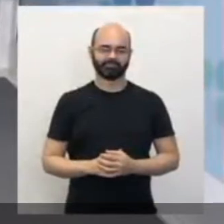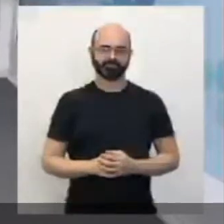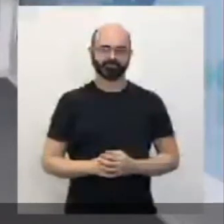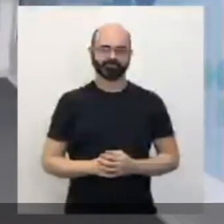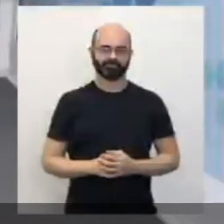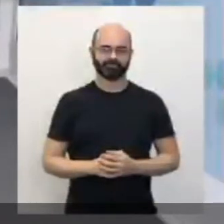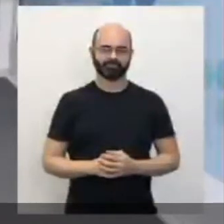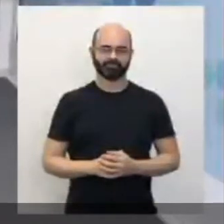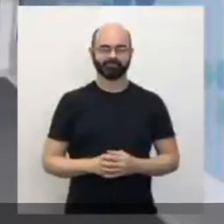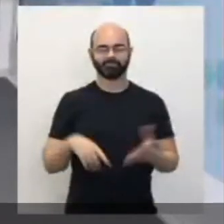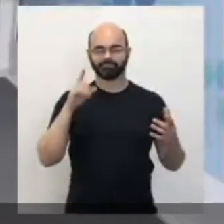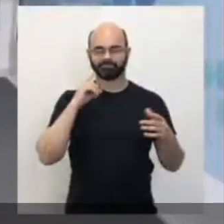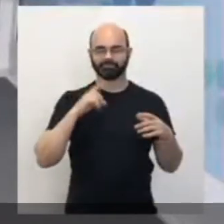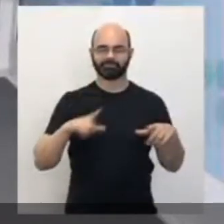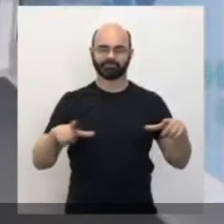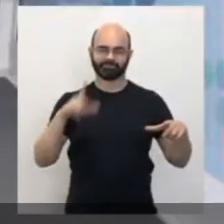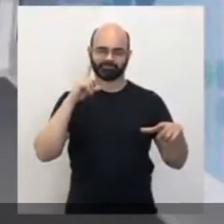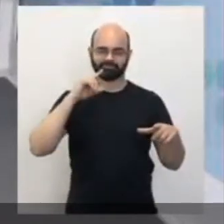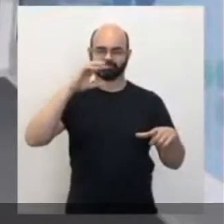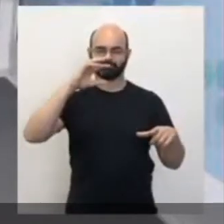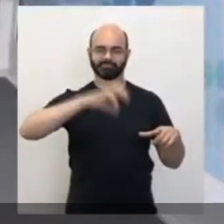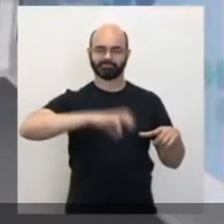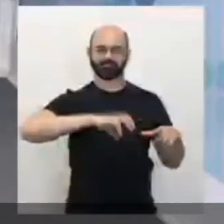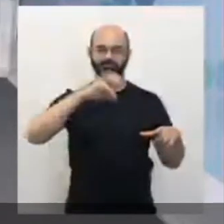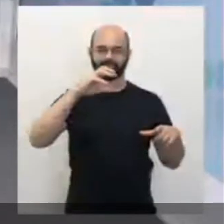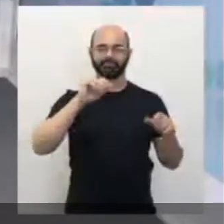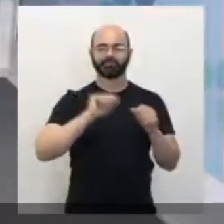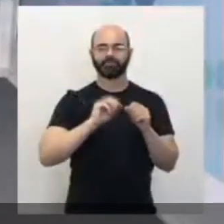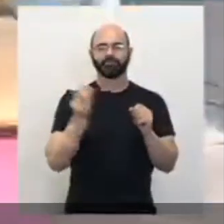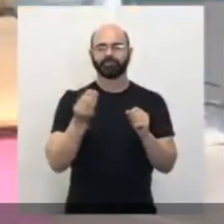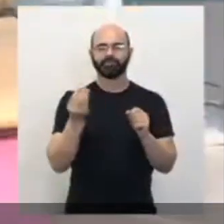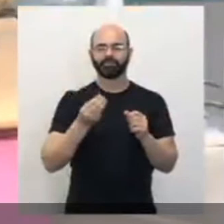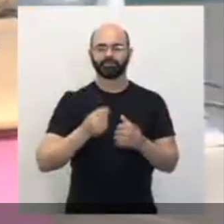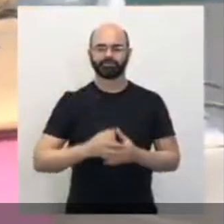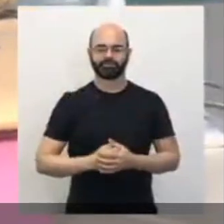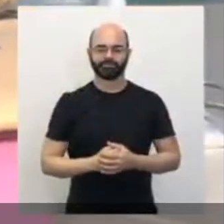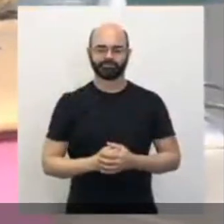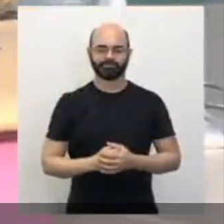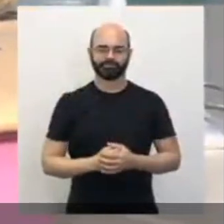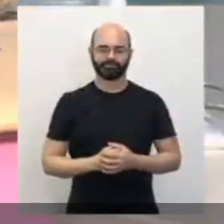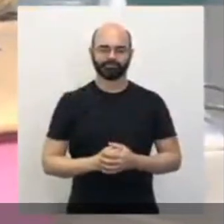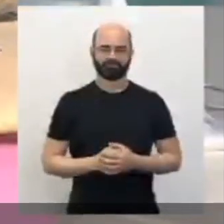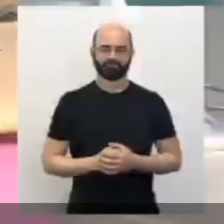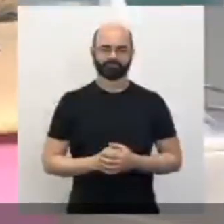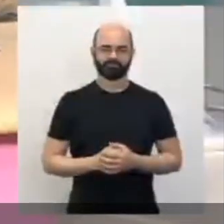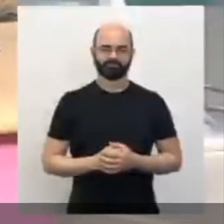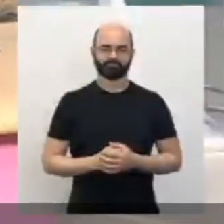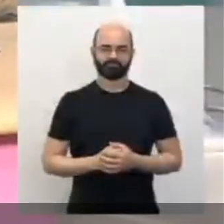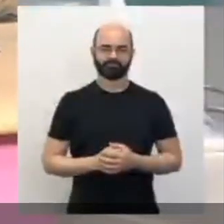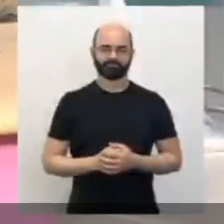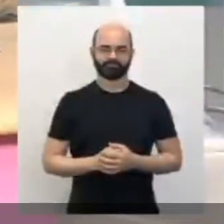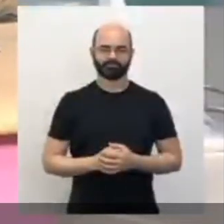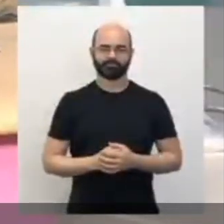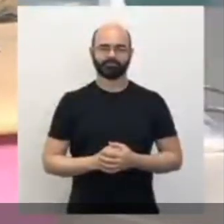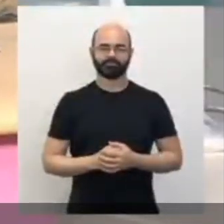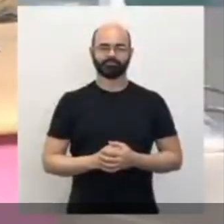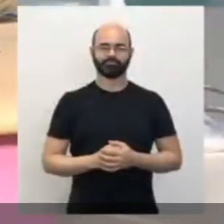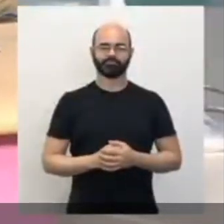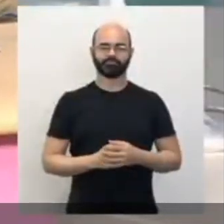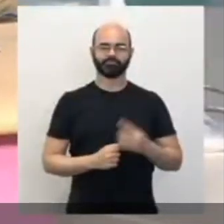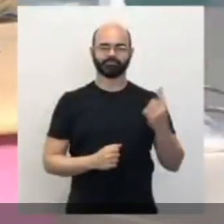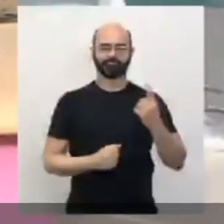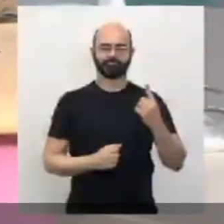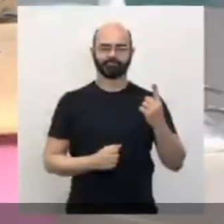no meu braço hidráulico. Então o que que eu fiz, né? Eu vou explicar para vocês depois o funcionamento, mas ele tem, ó. Então eu tenho